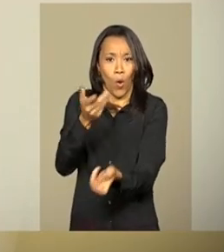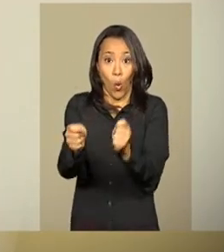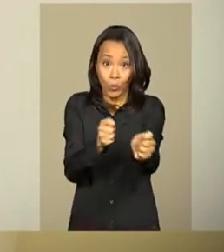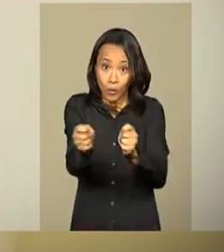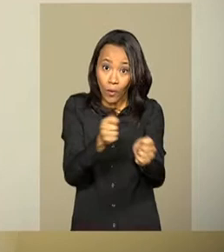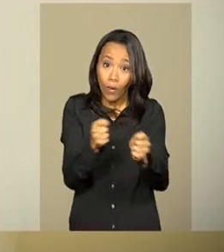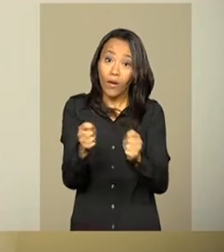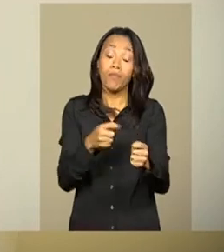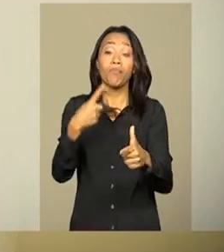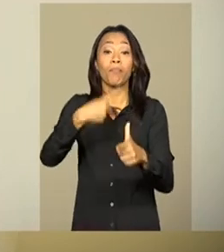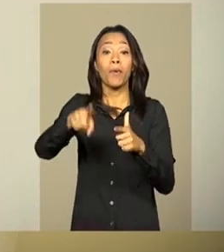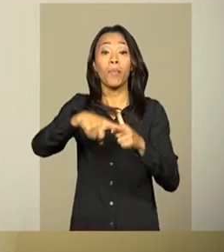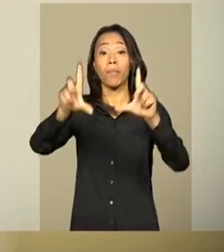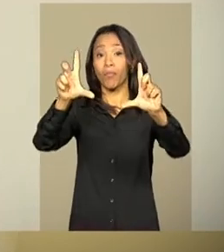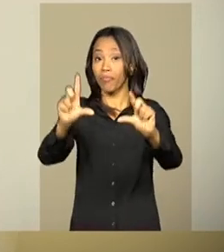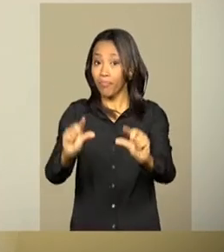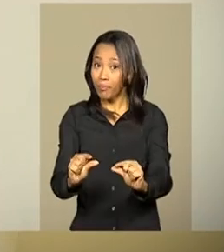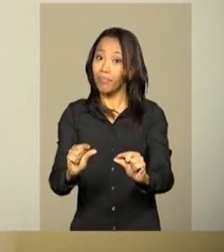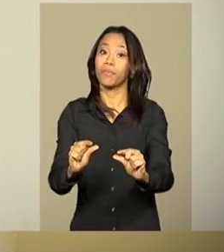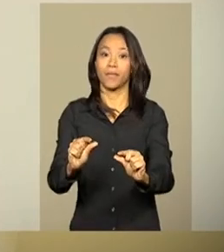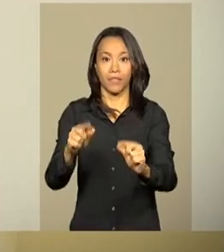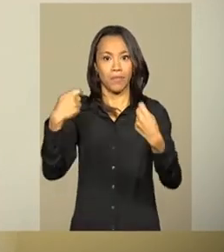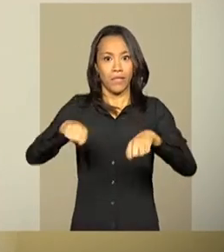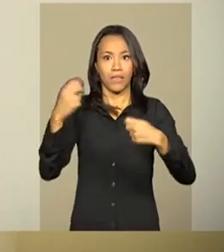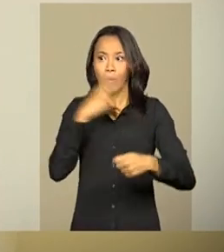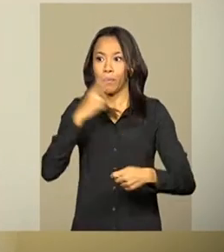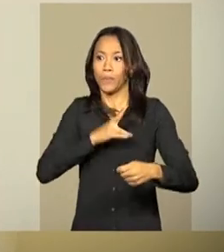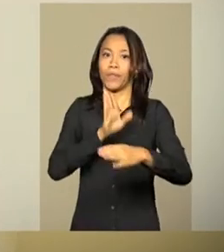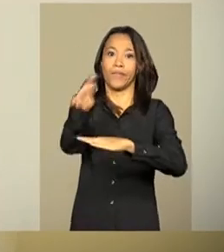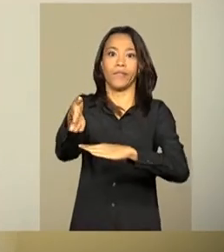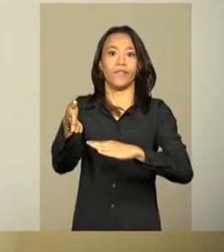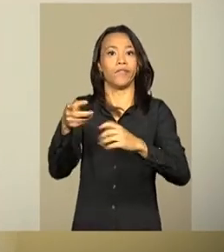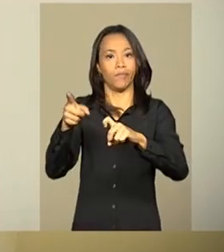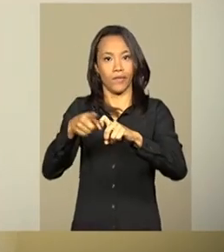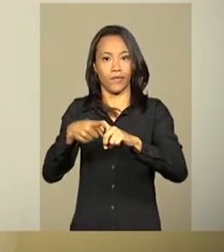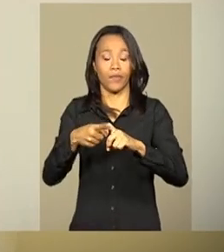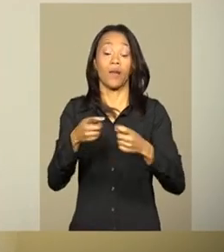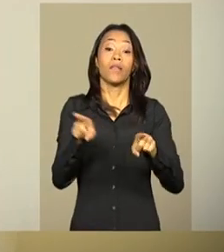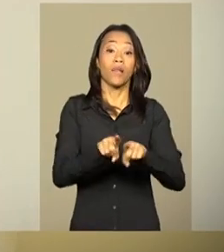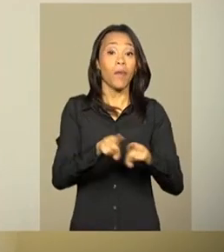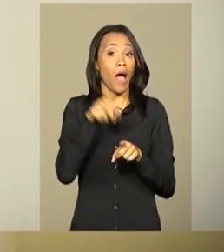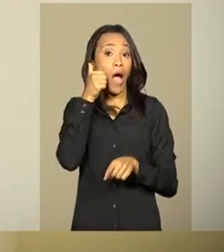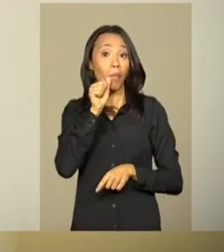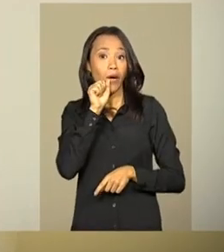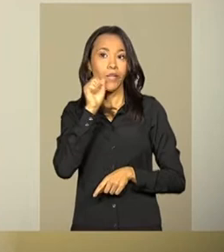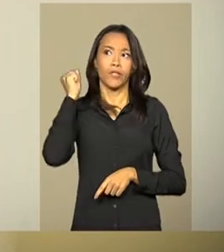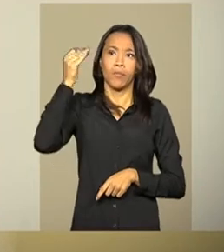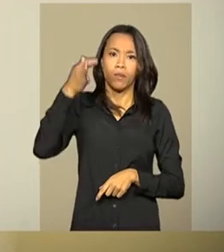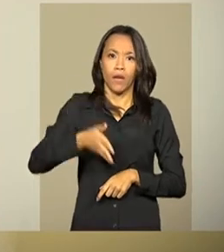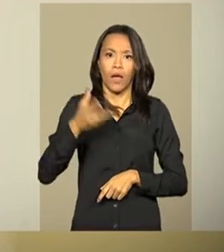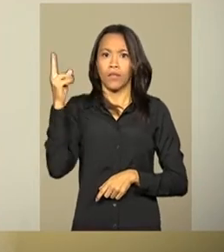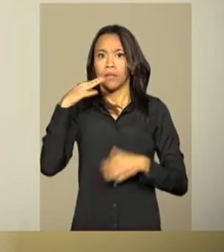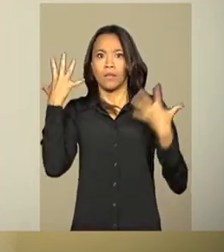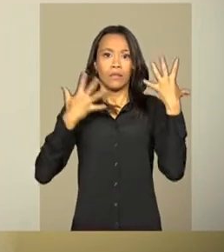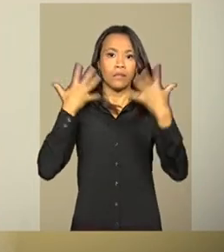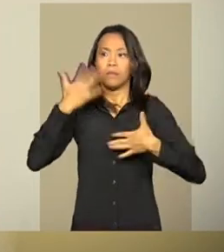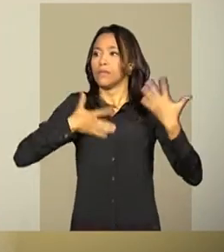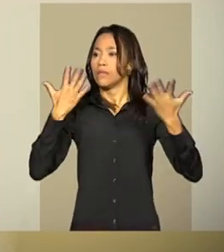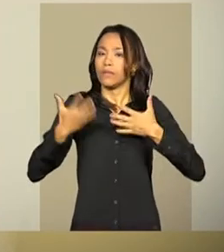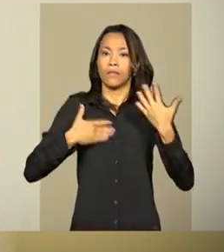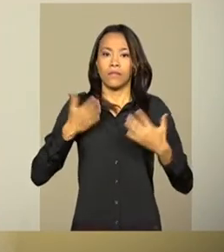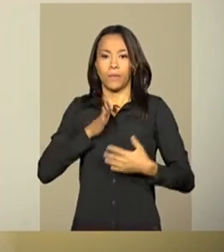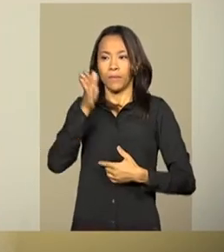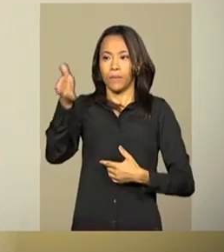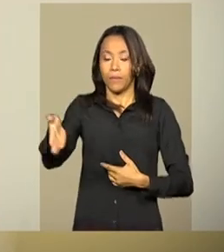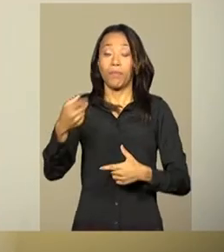do ano de precisar de um atendimento de emergência a mãe não vai precisar correr de madrugada atrás de atendimento de